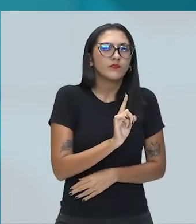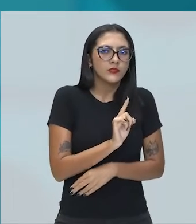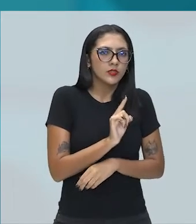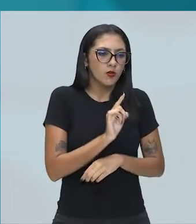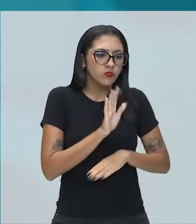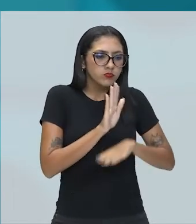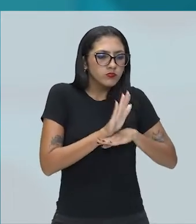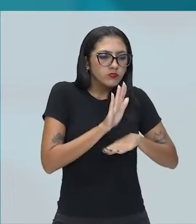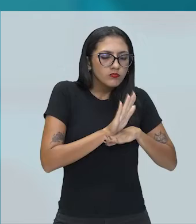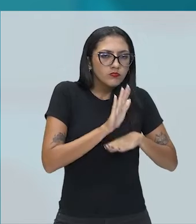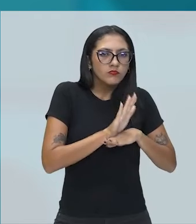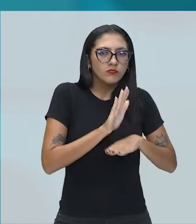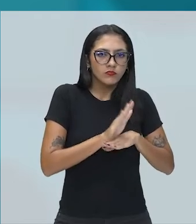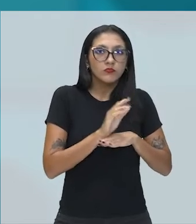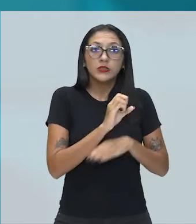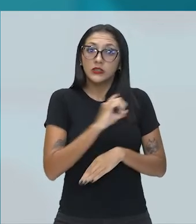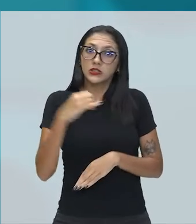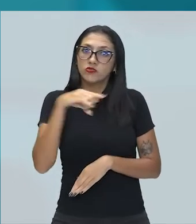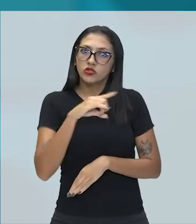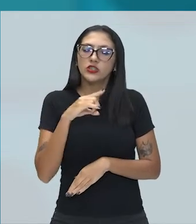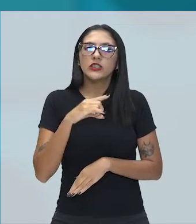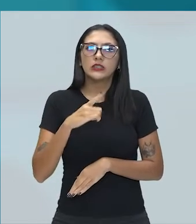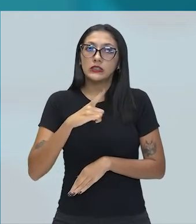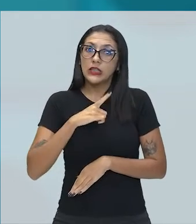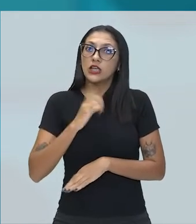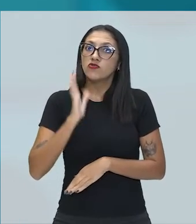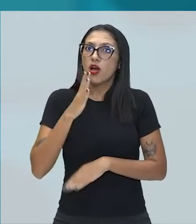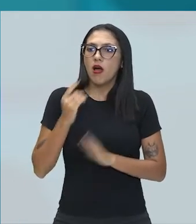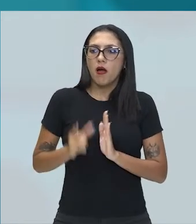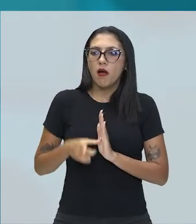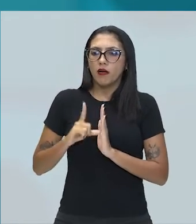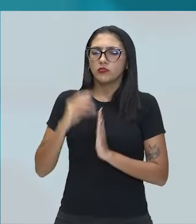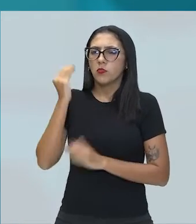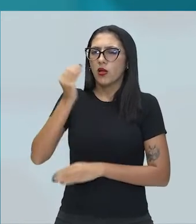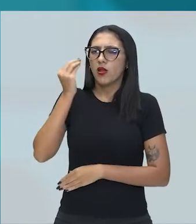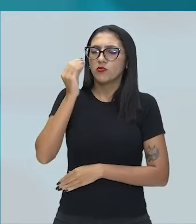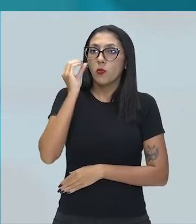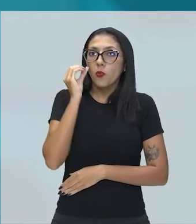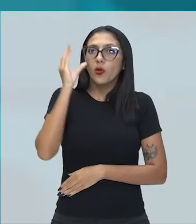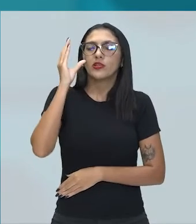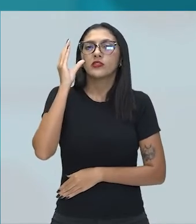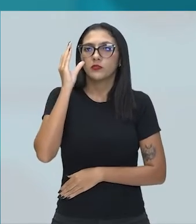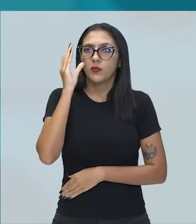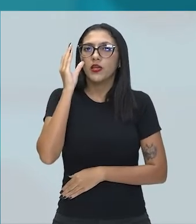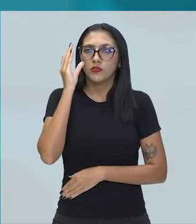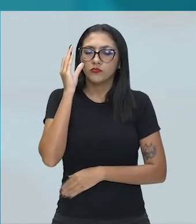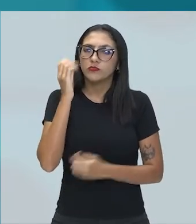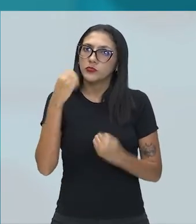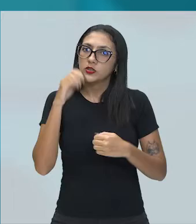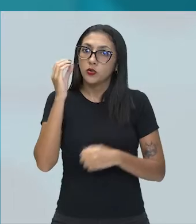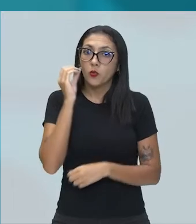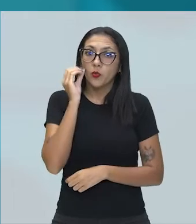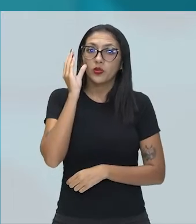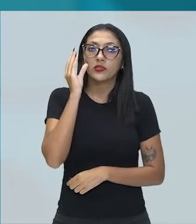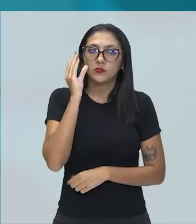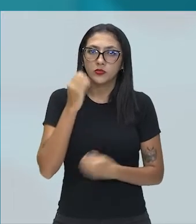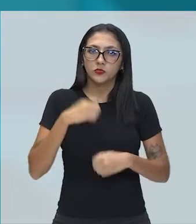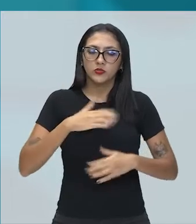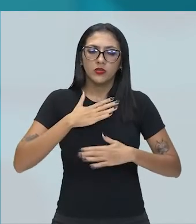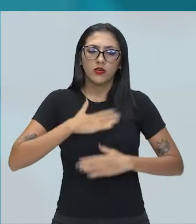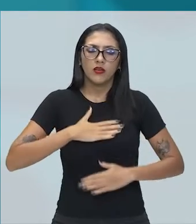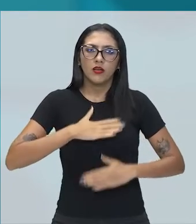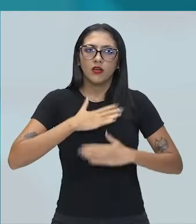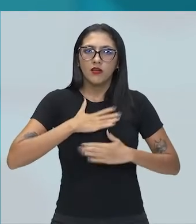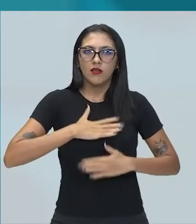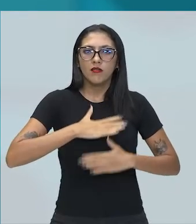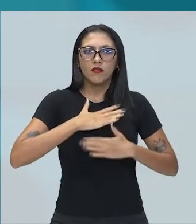ali. Se você tiver conhecimento para tal, obviamente, né, você vai prestar esses primeiros socorros sempre de maneira calma,